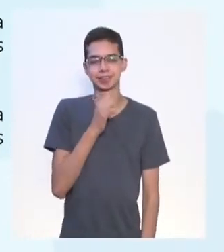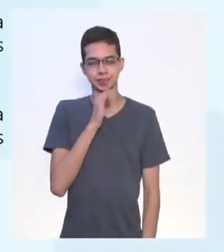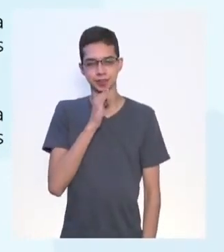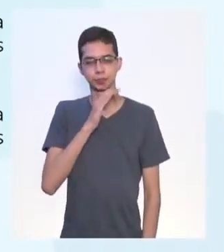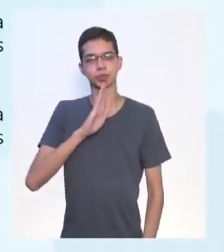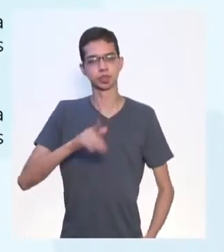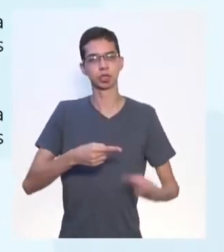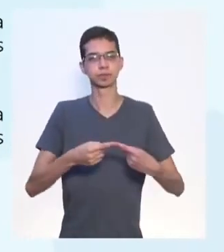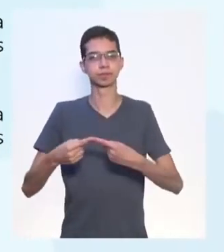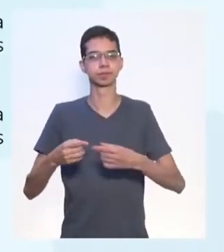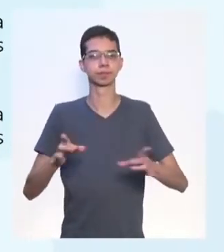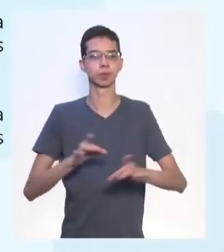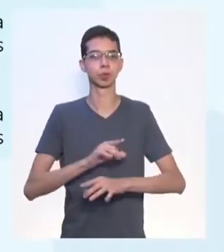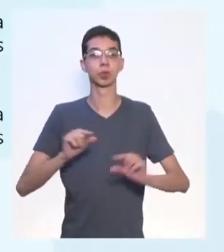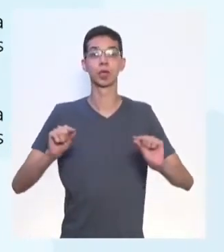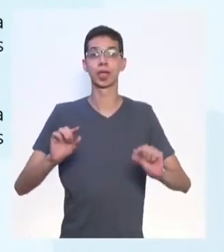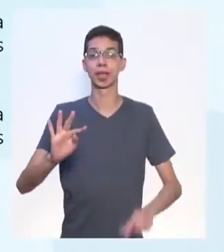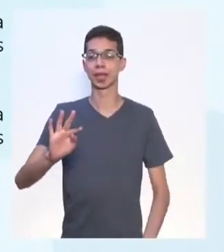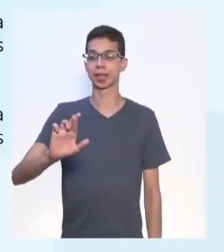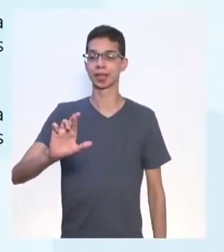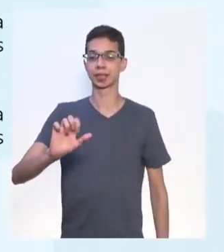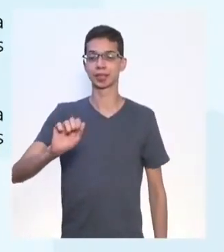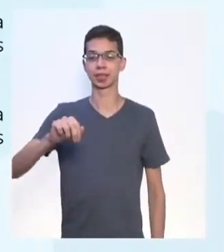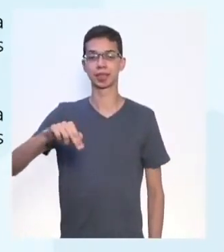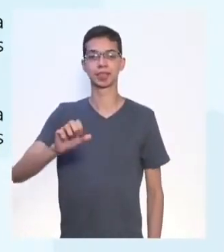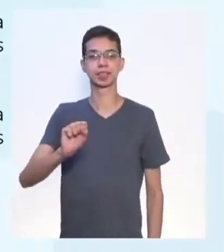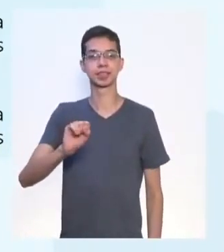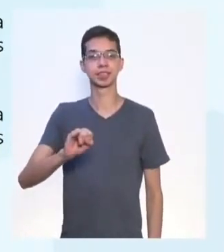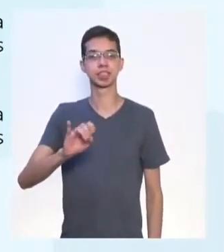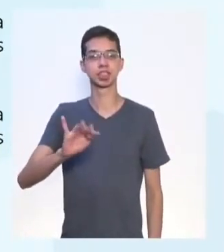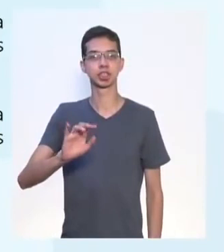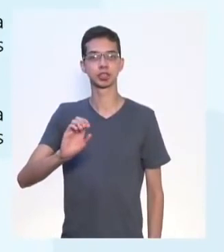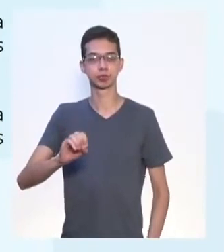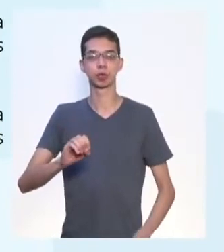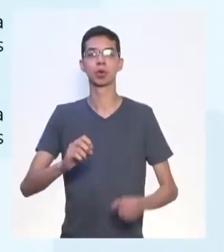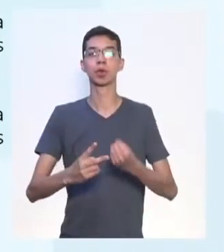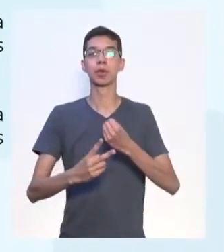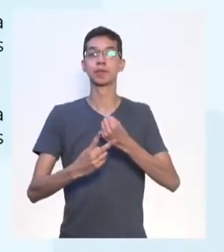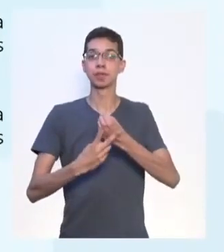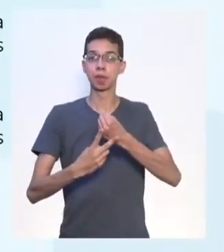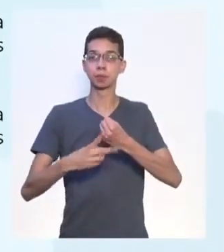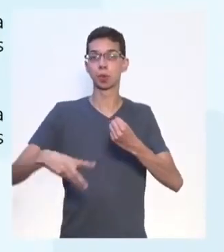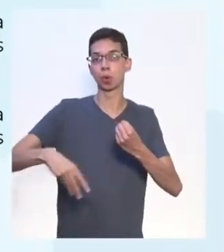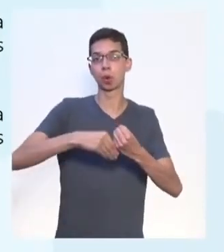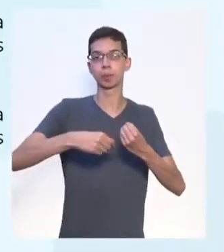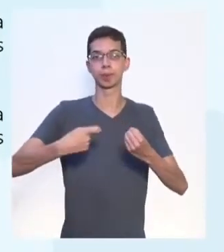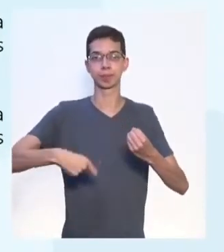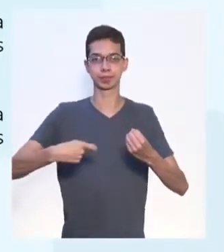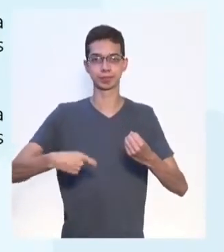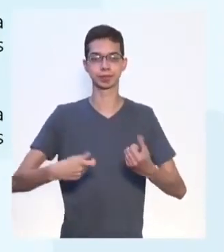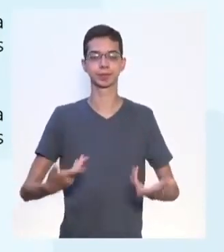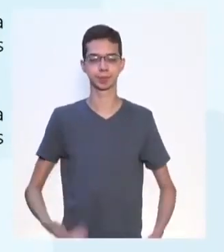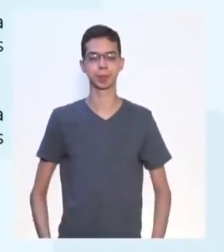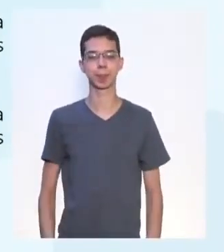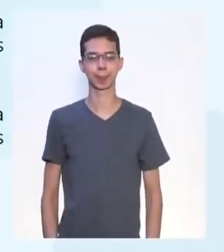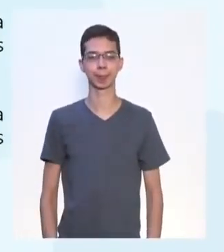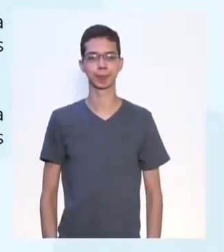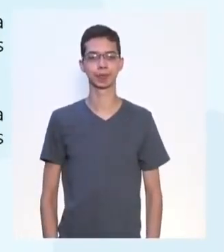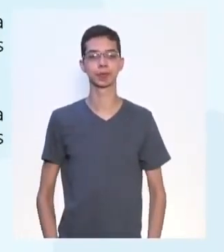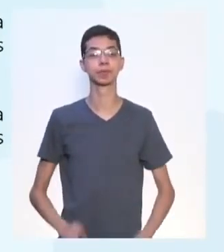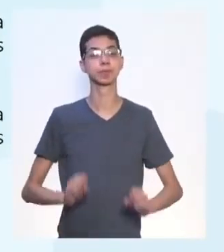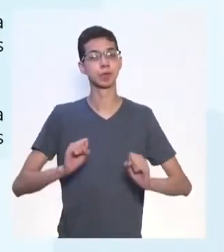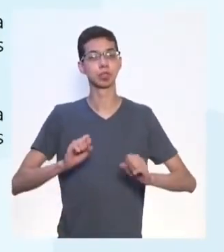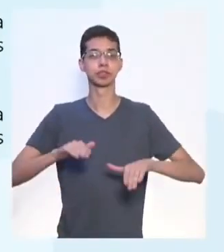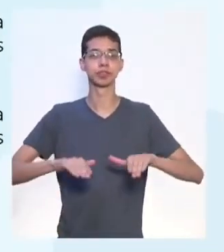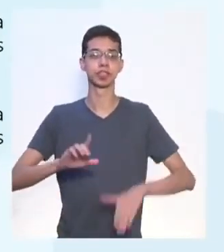Verbo transitivo é aquele que precisa de complemento para completar o sentido da oração. Eles podem ser diretos ou indiretos. Se